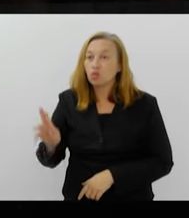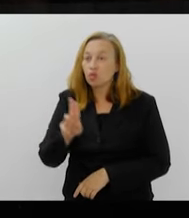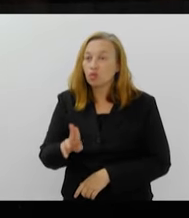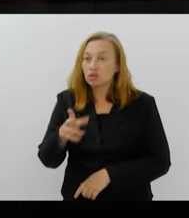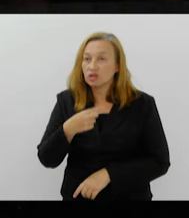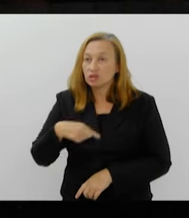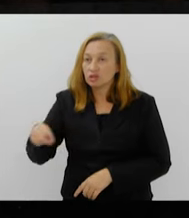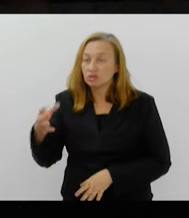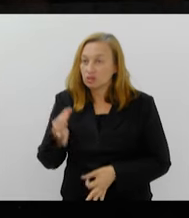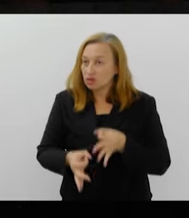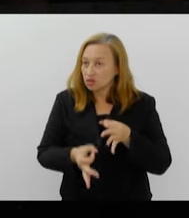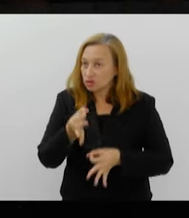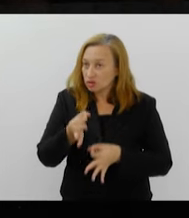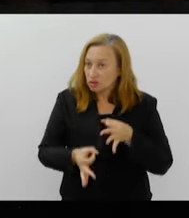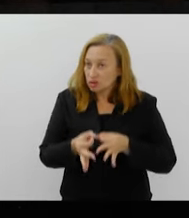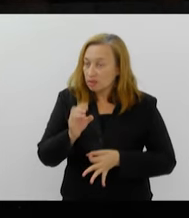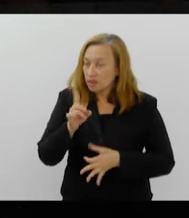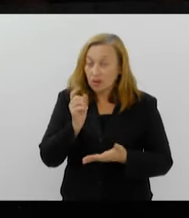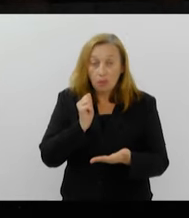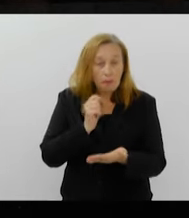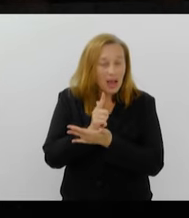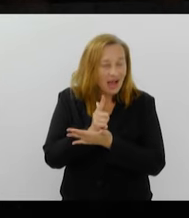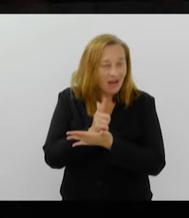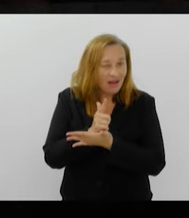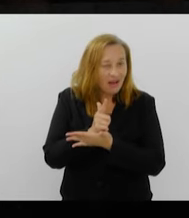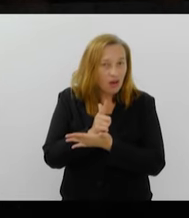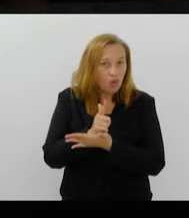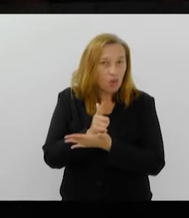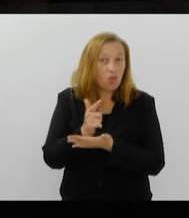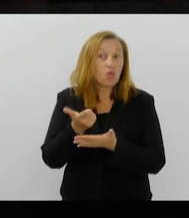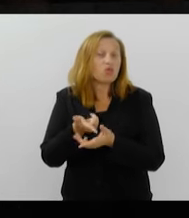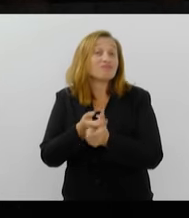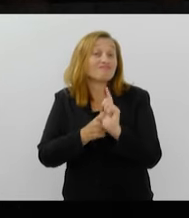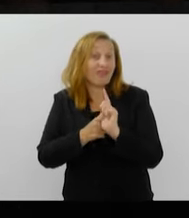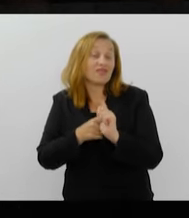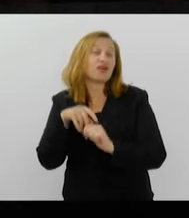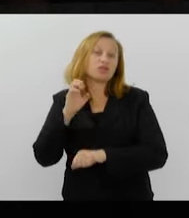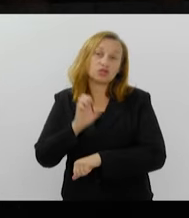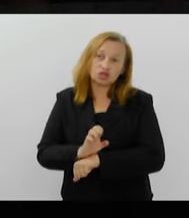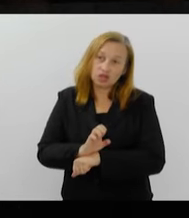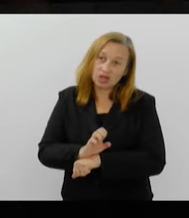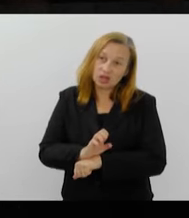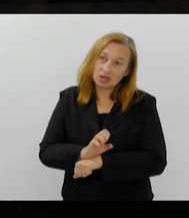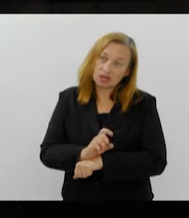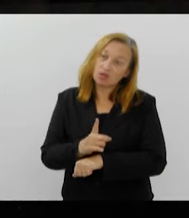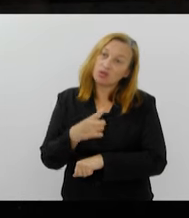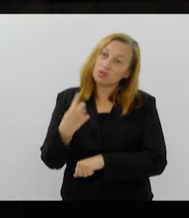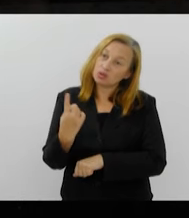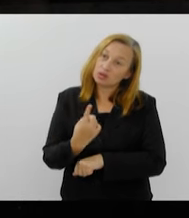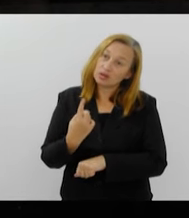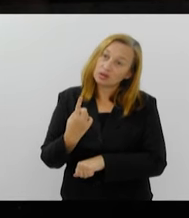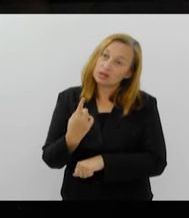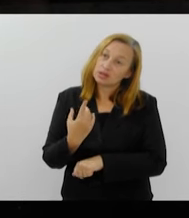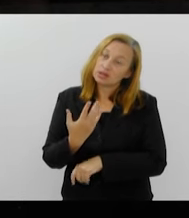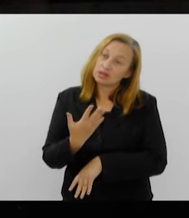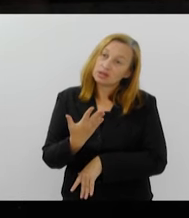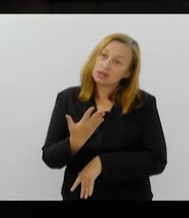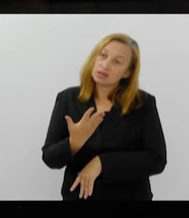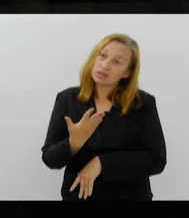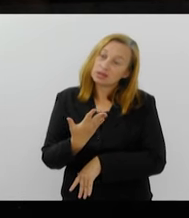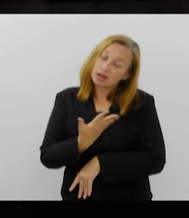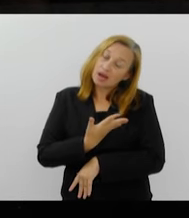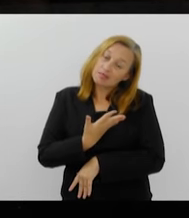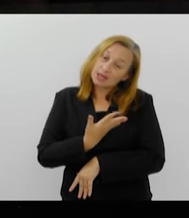justiça, né, para não pagar o que deve ao Estado, como a nossa querida, pelo menos é